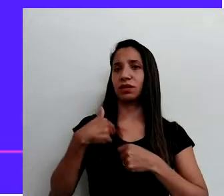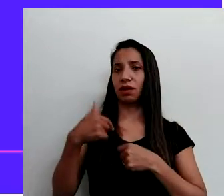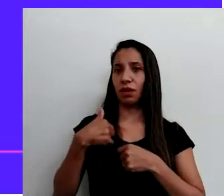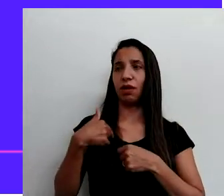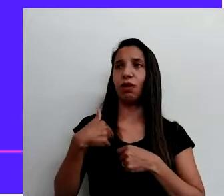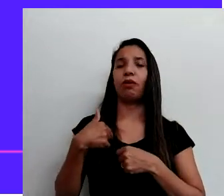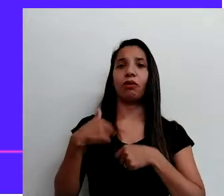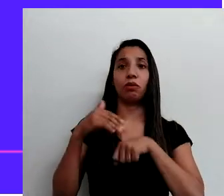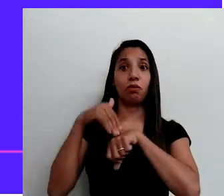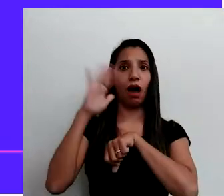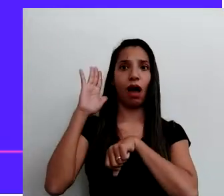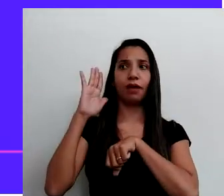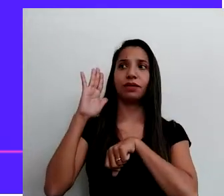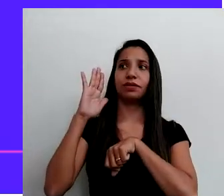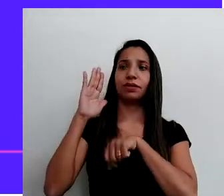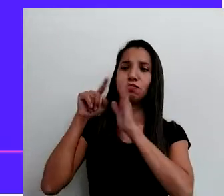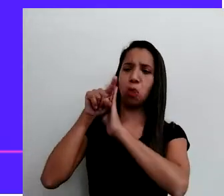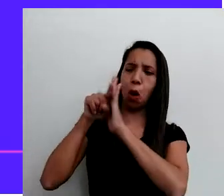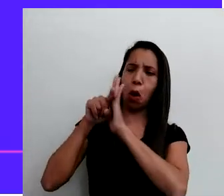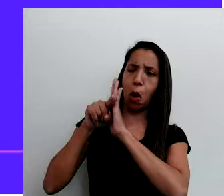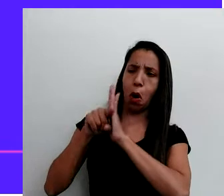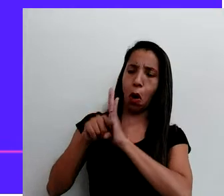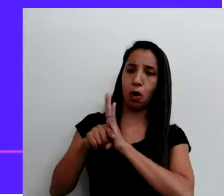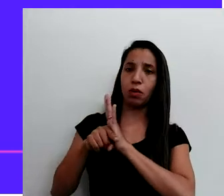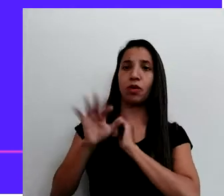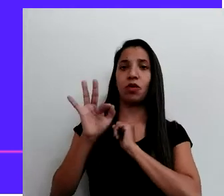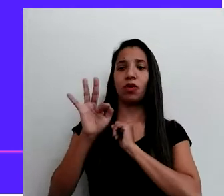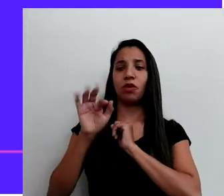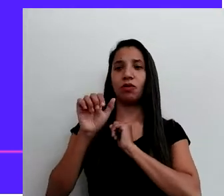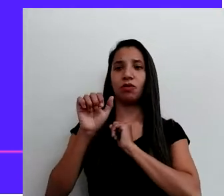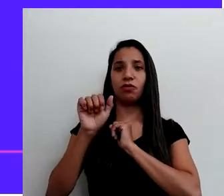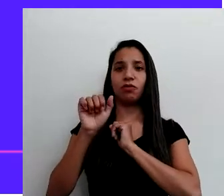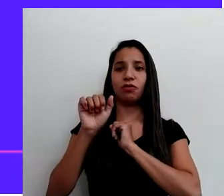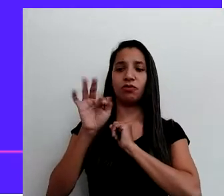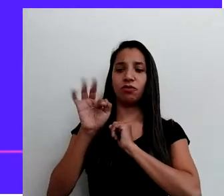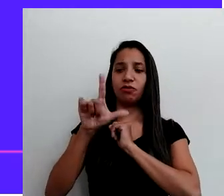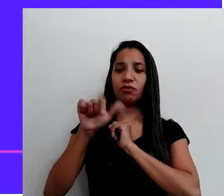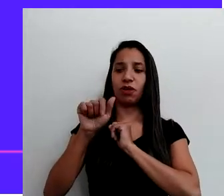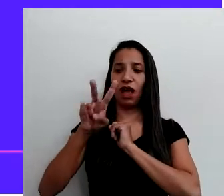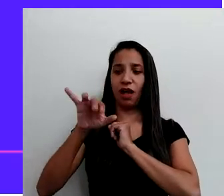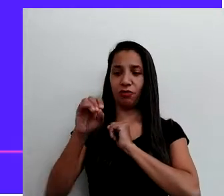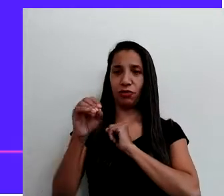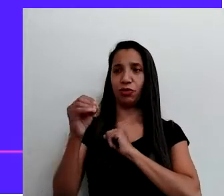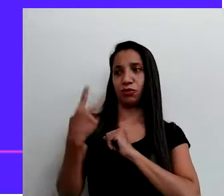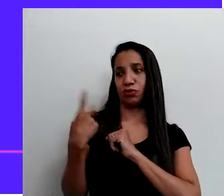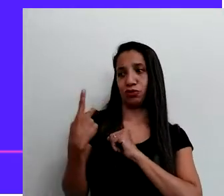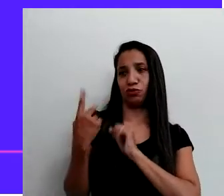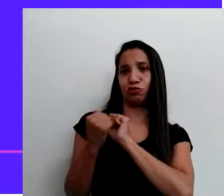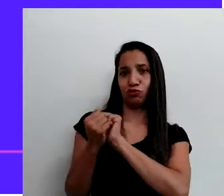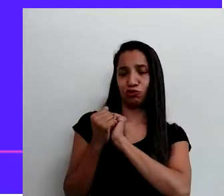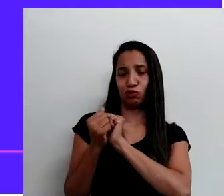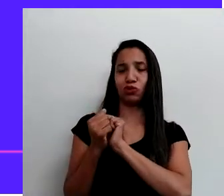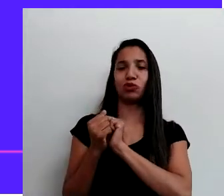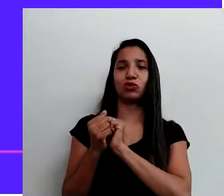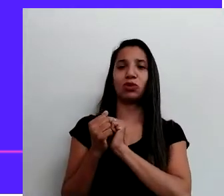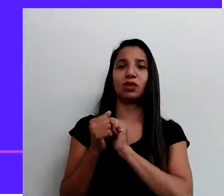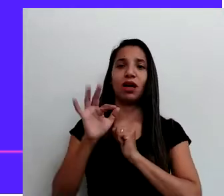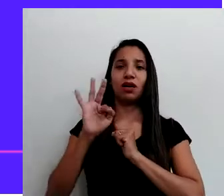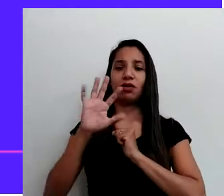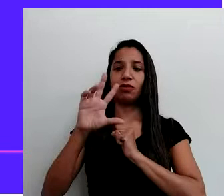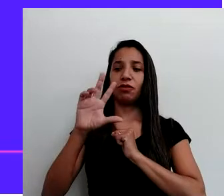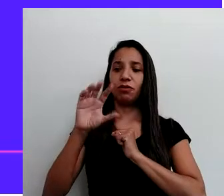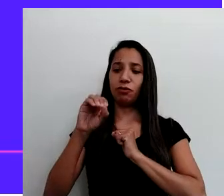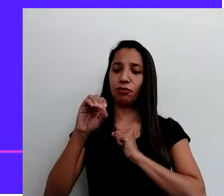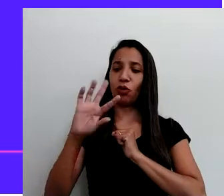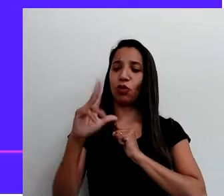O Fábio, a gente trabalha junto na Folha e trabalhou junto num projeto recentemente. É, nós dois fizemos